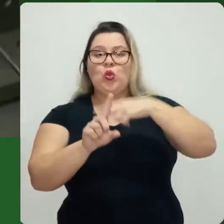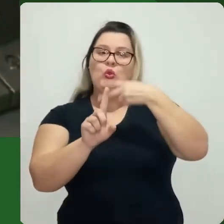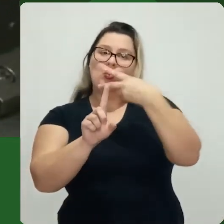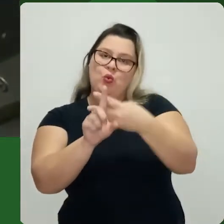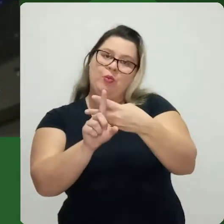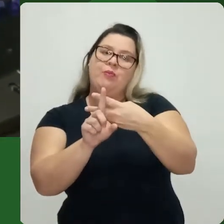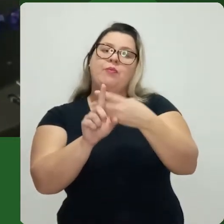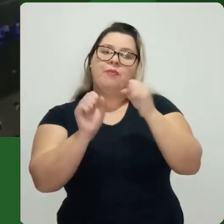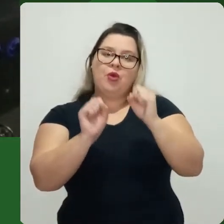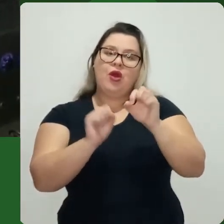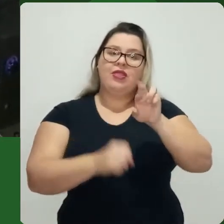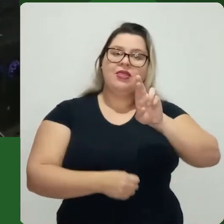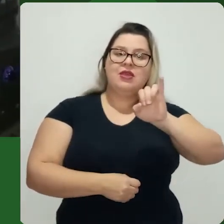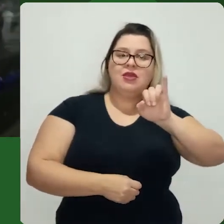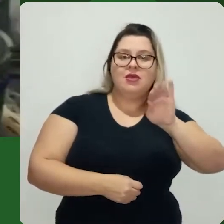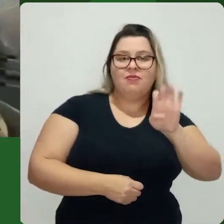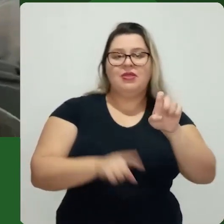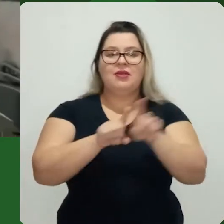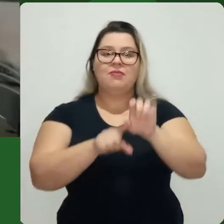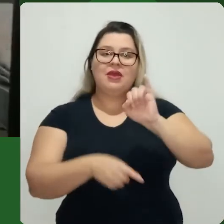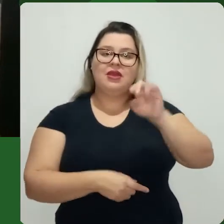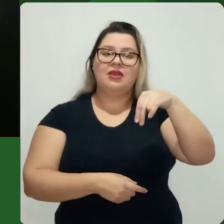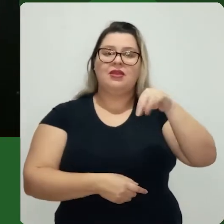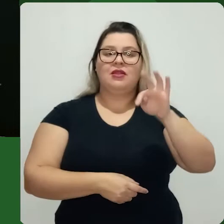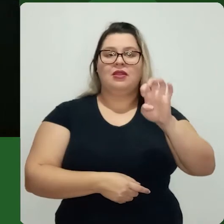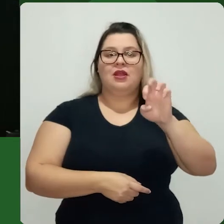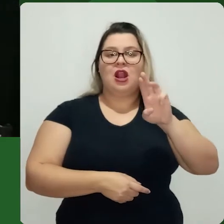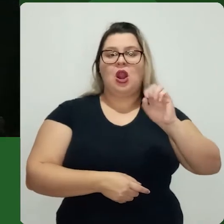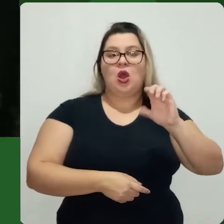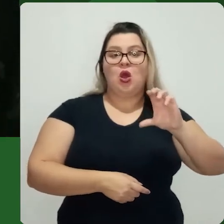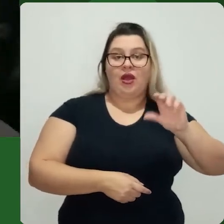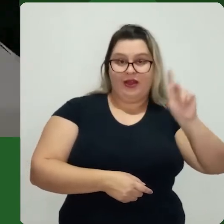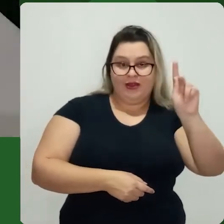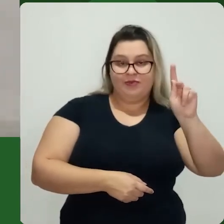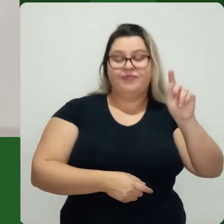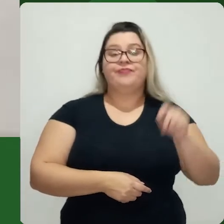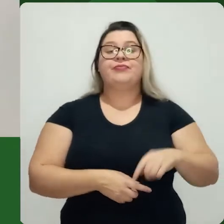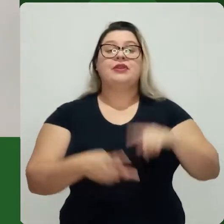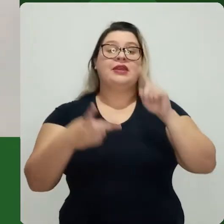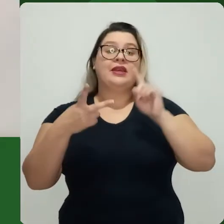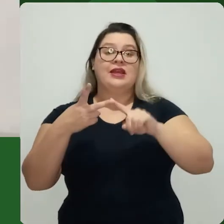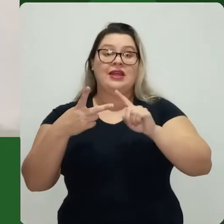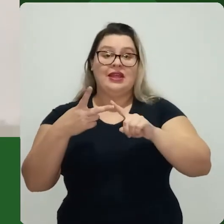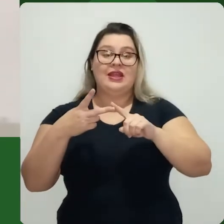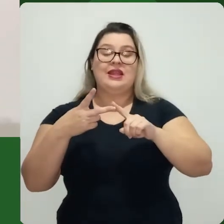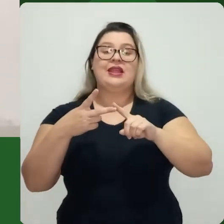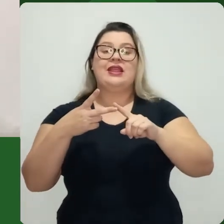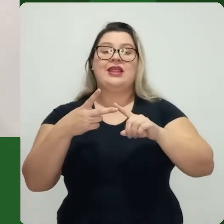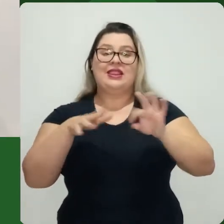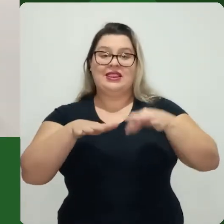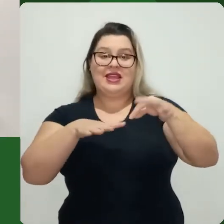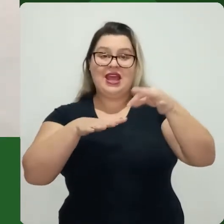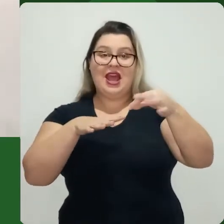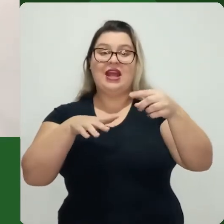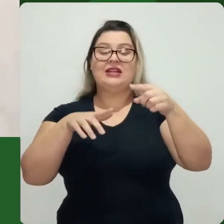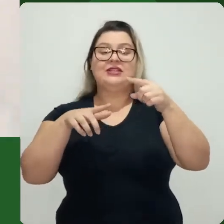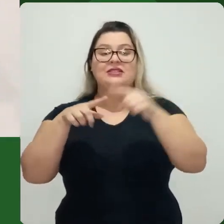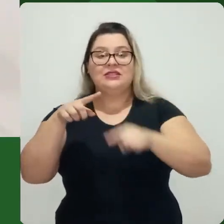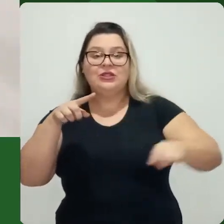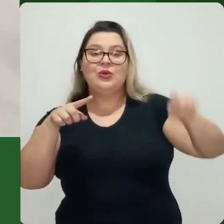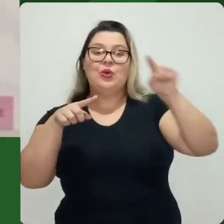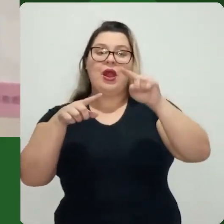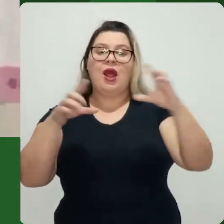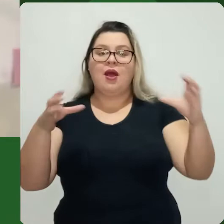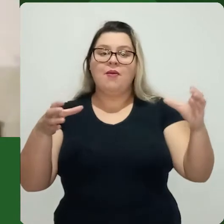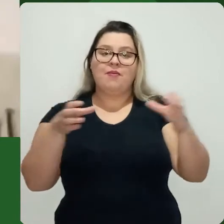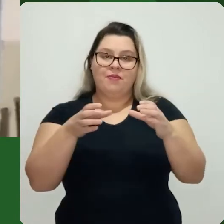frontura, como o ribe e interlock. Os teares circulares de médio diâmetro